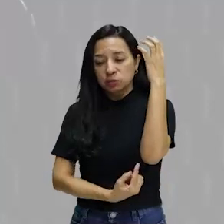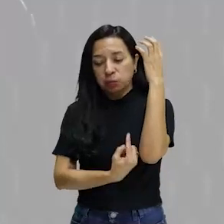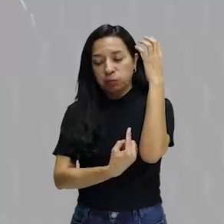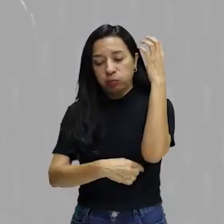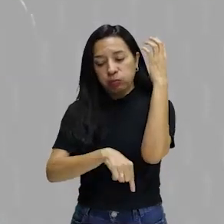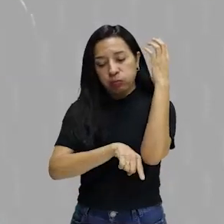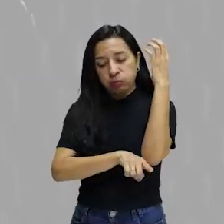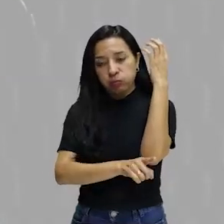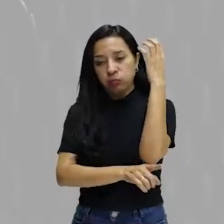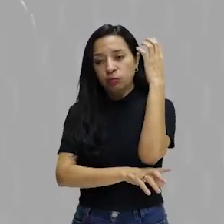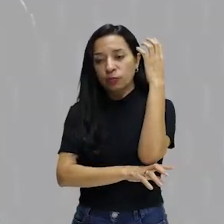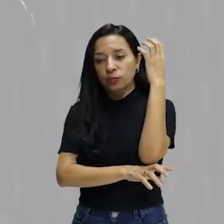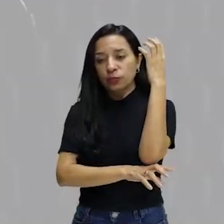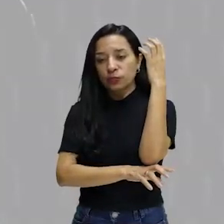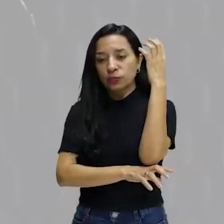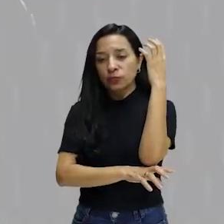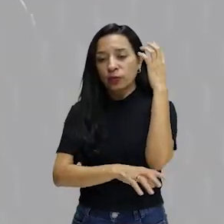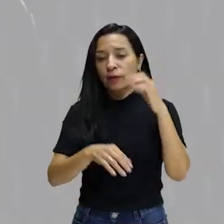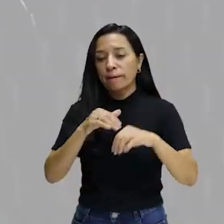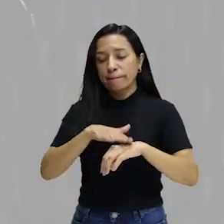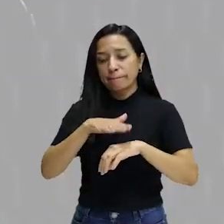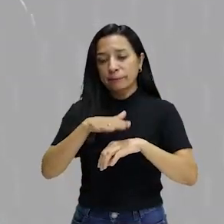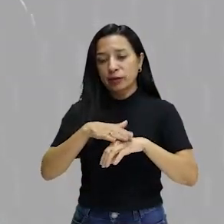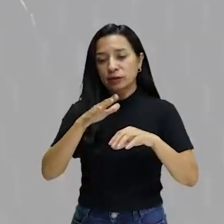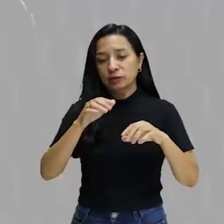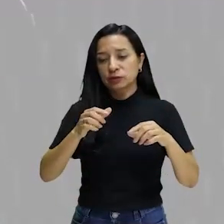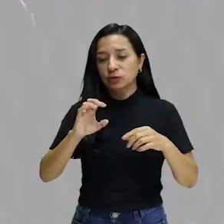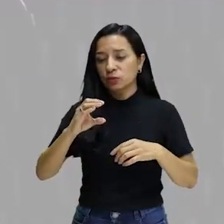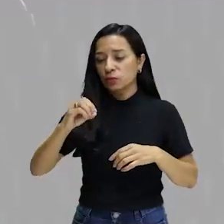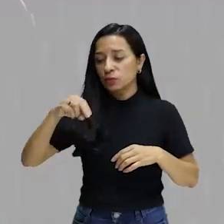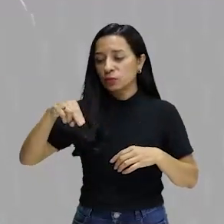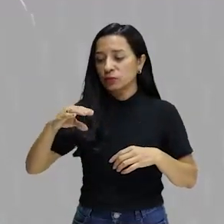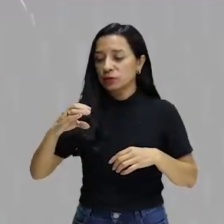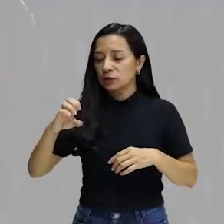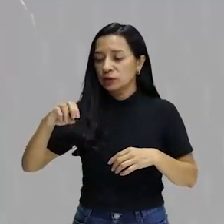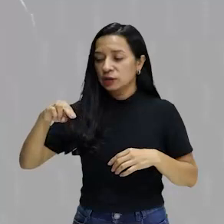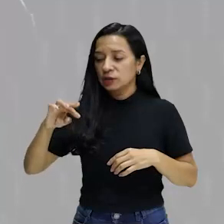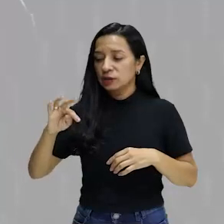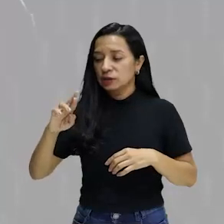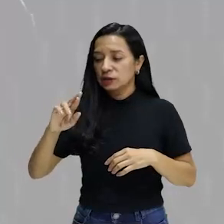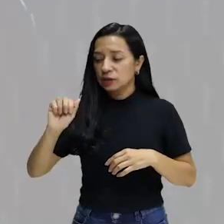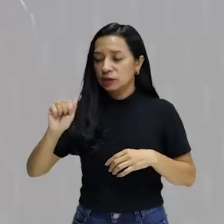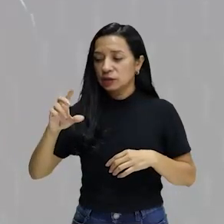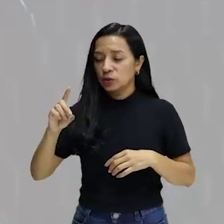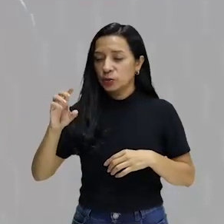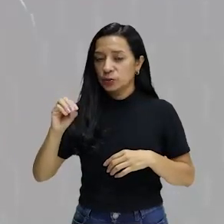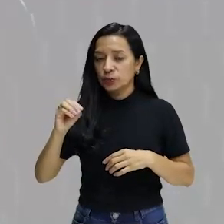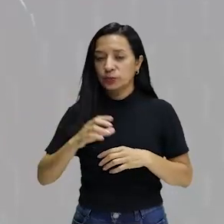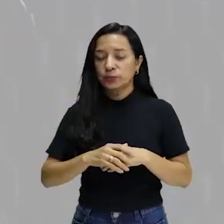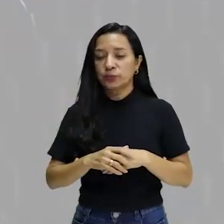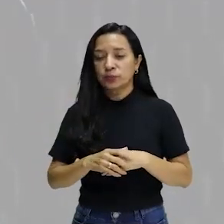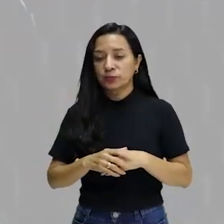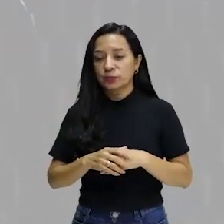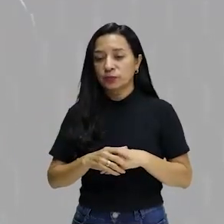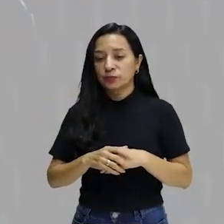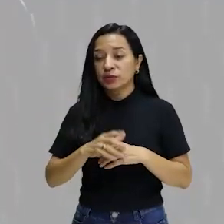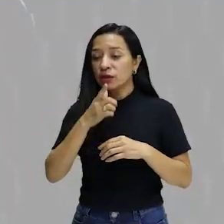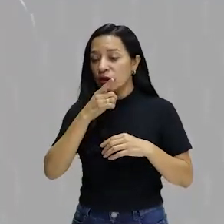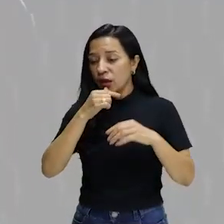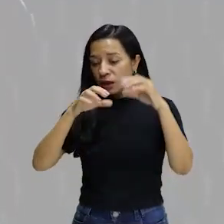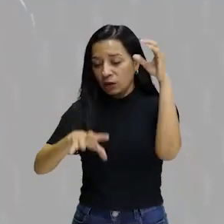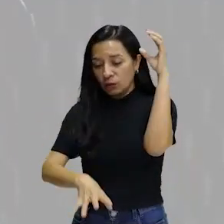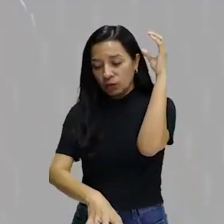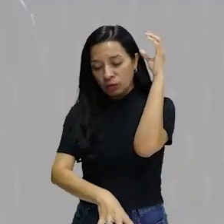das células da raiz, fica mais concentrado. Então, a água ela sai do solo e é absorvida pela raiz. Isso vai gerar